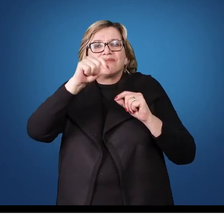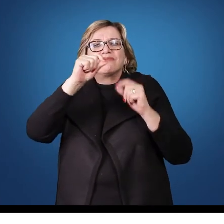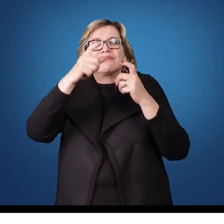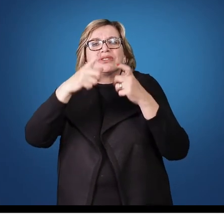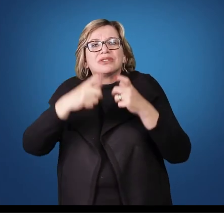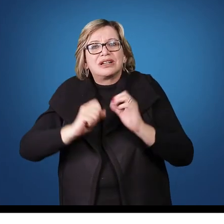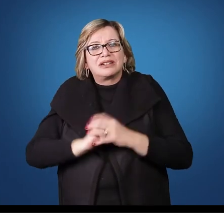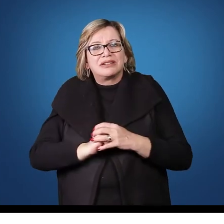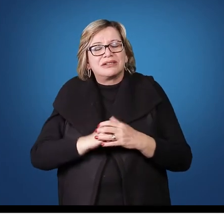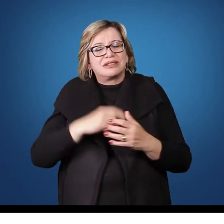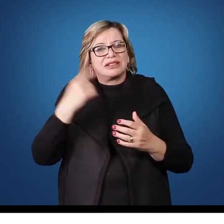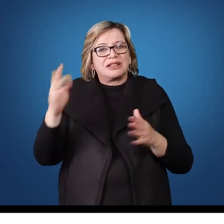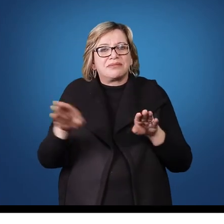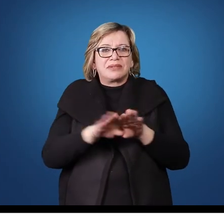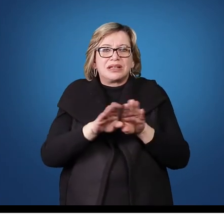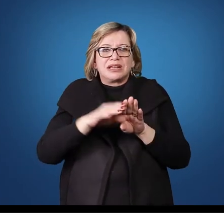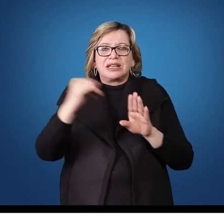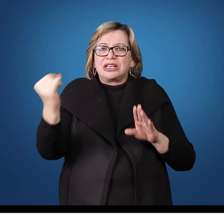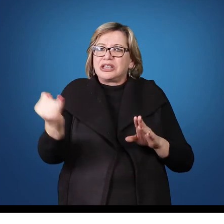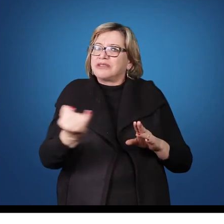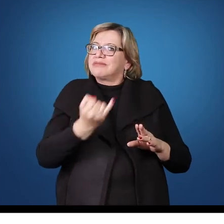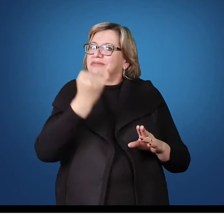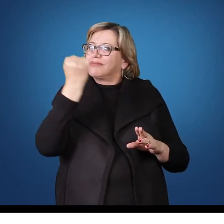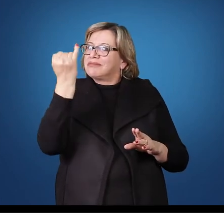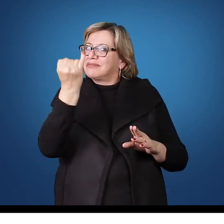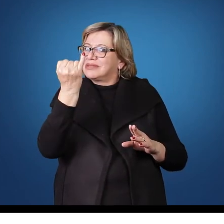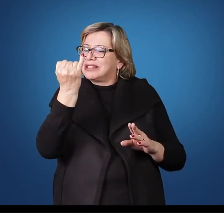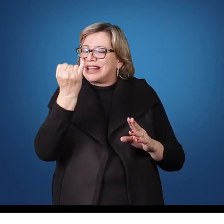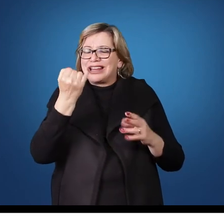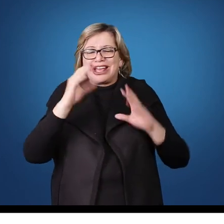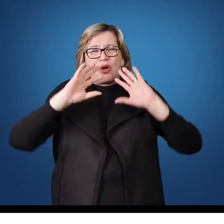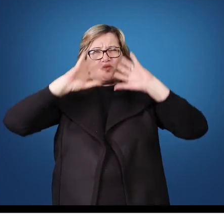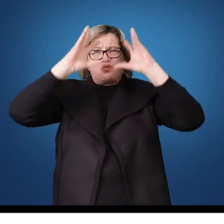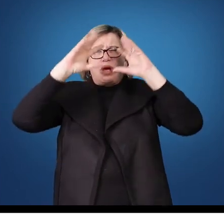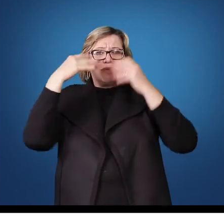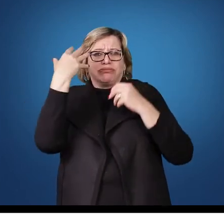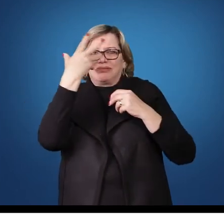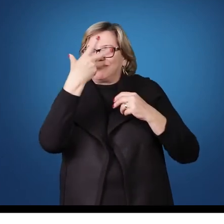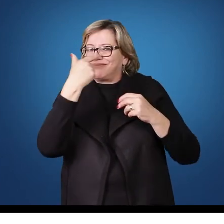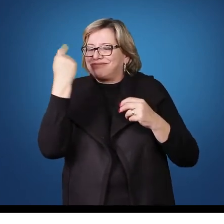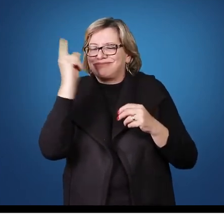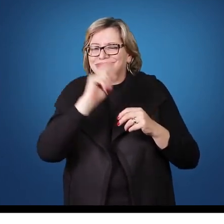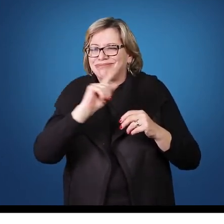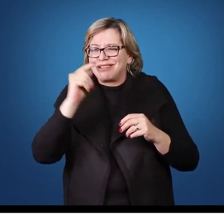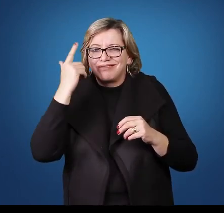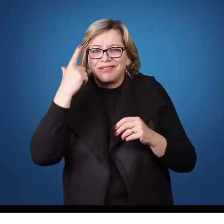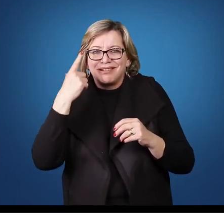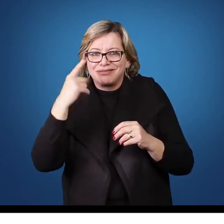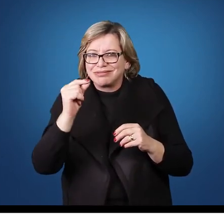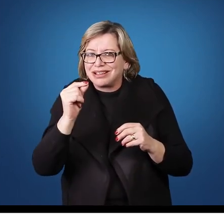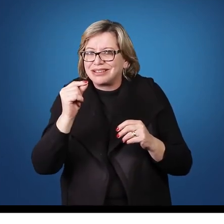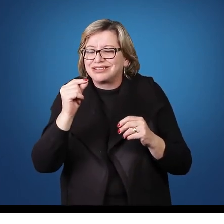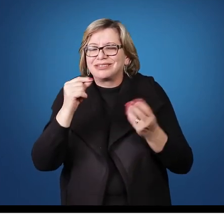jogo. Lembrem-se, o vôlei não marca ponto pelo melhor gesto. O vôlei marca ponto com a